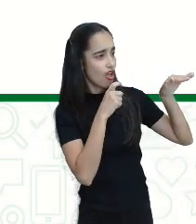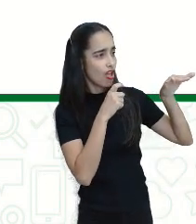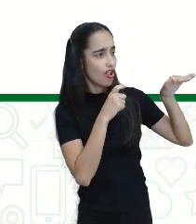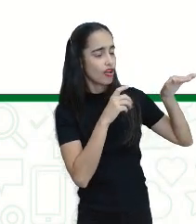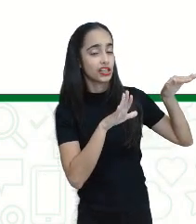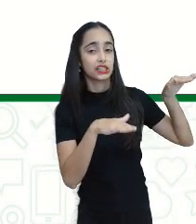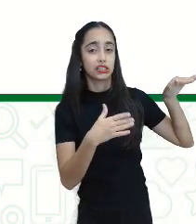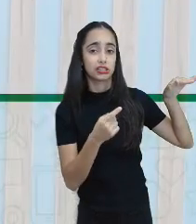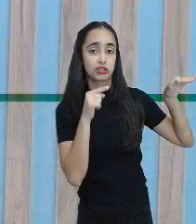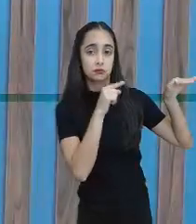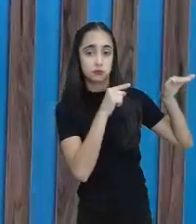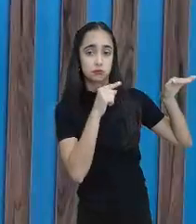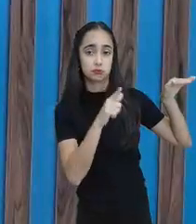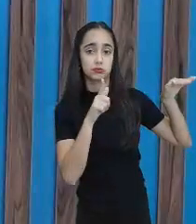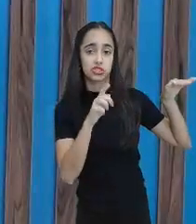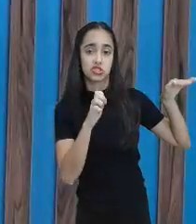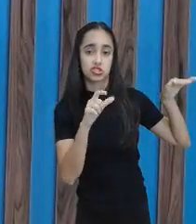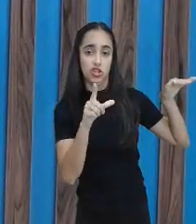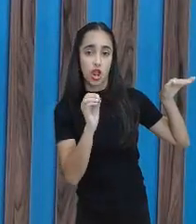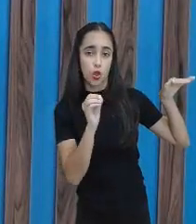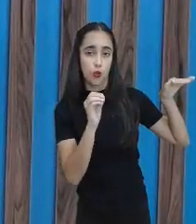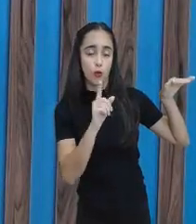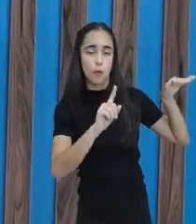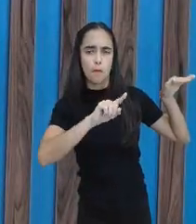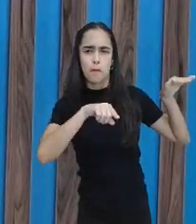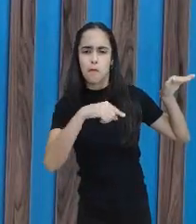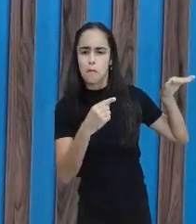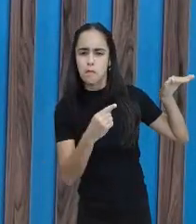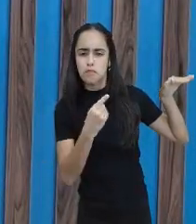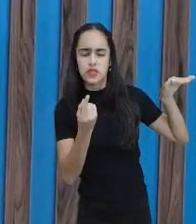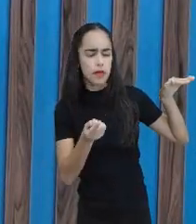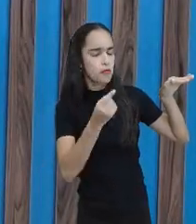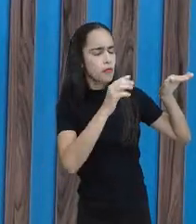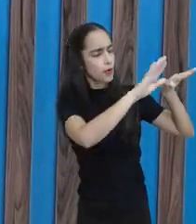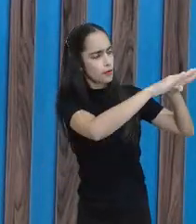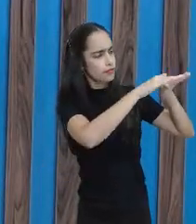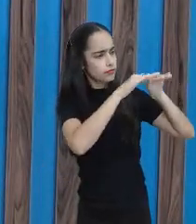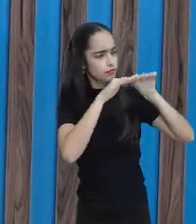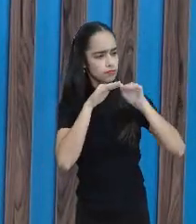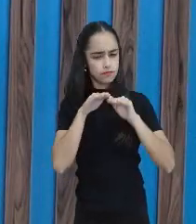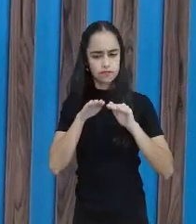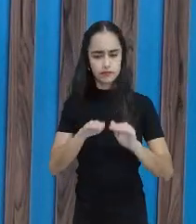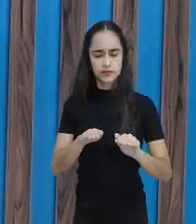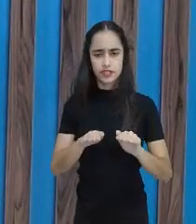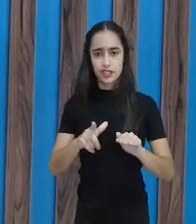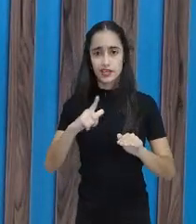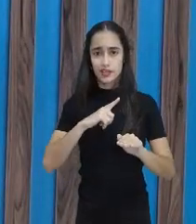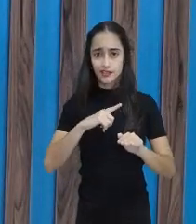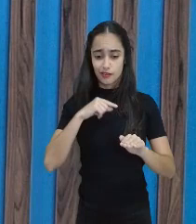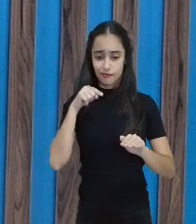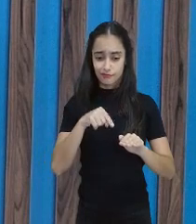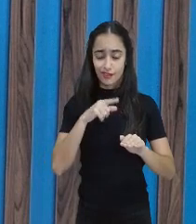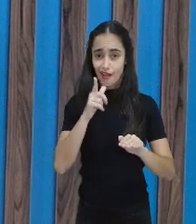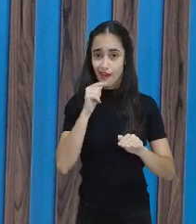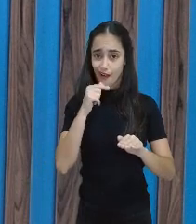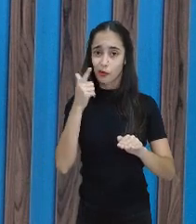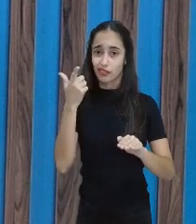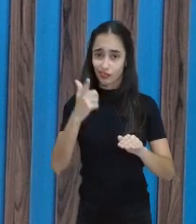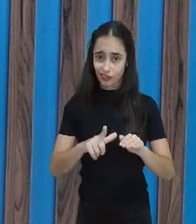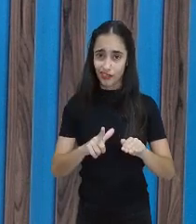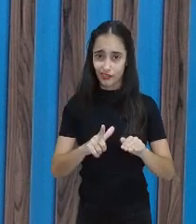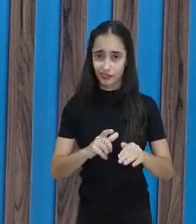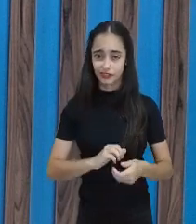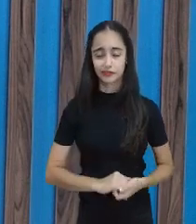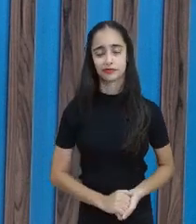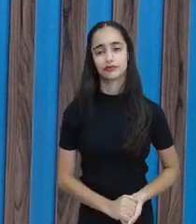deixar ela em temperatura ambiente ou aquecer e ela vai se transformar em água. tá certo? Eu posso pegar essa água,